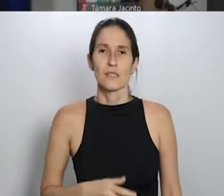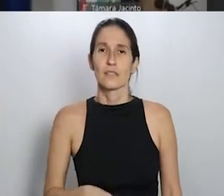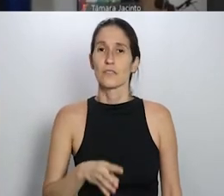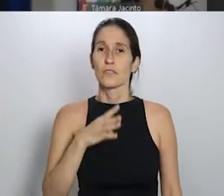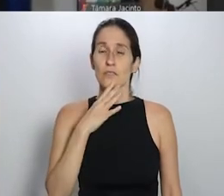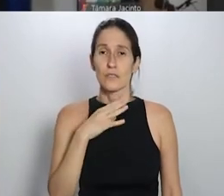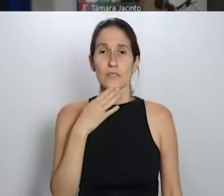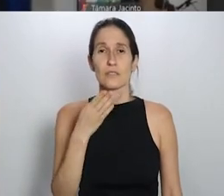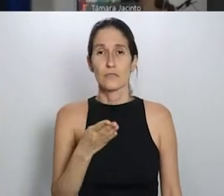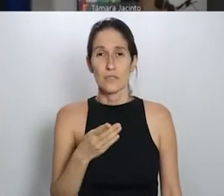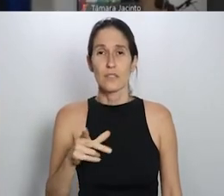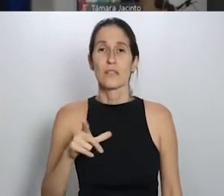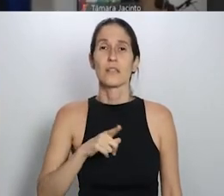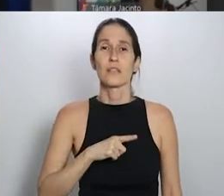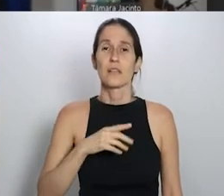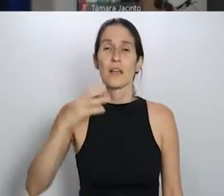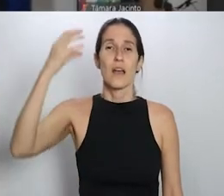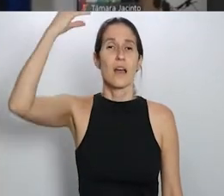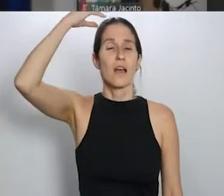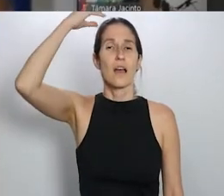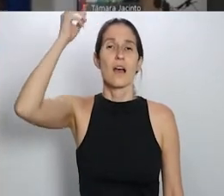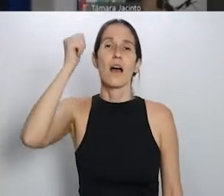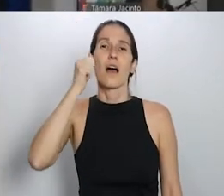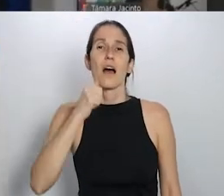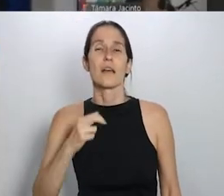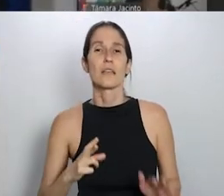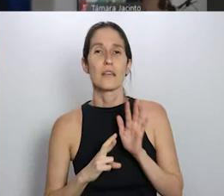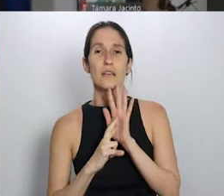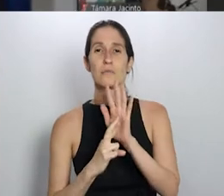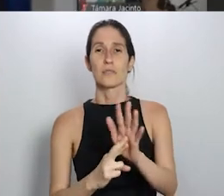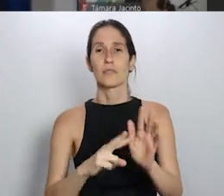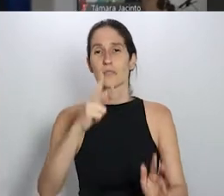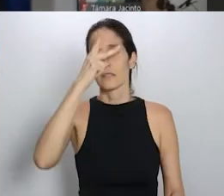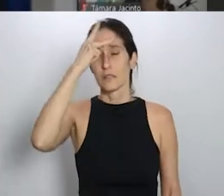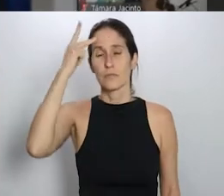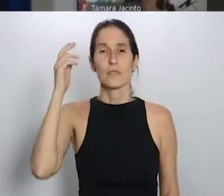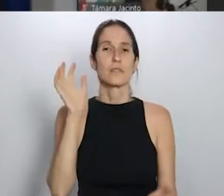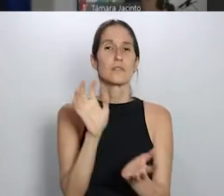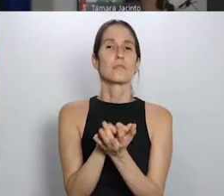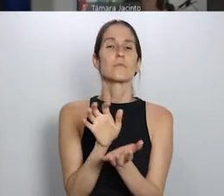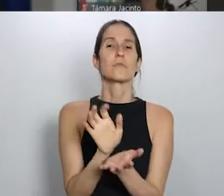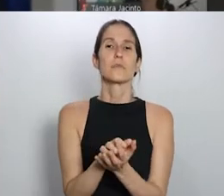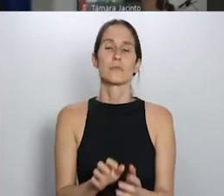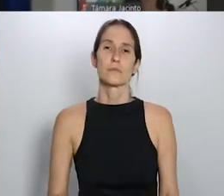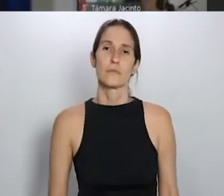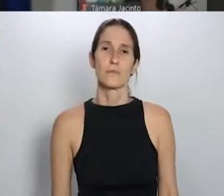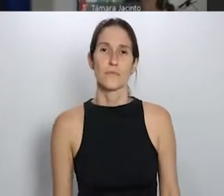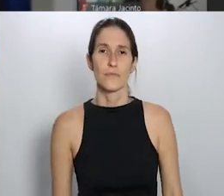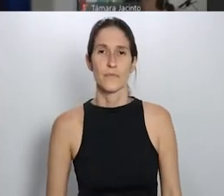uma rainha e como uma das principais representantes do povo pernambucano, Lia.